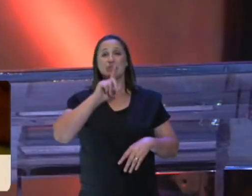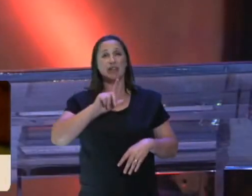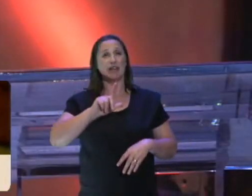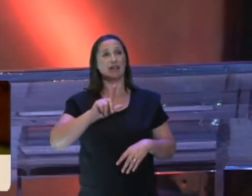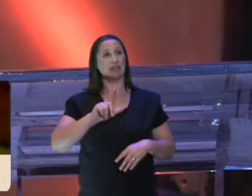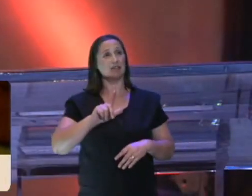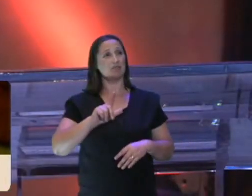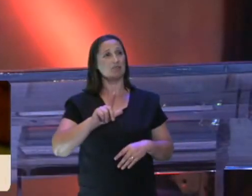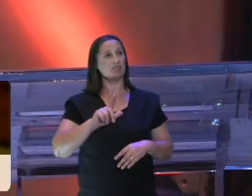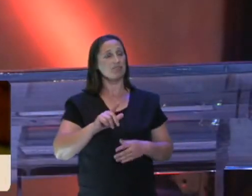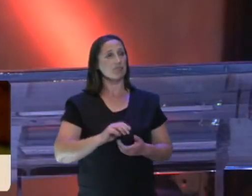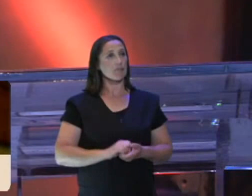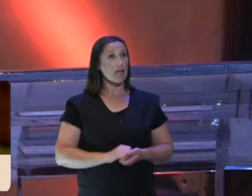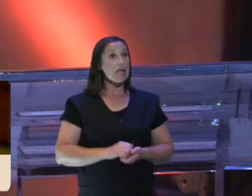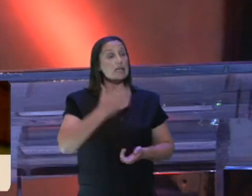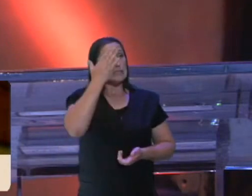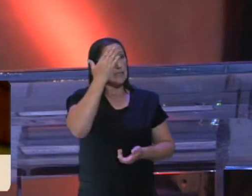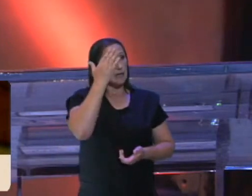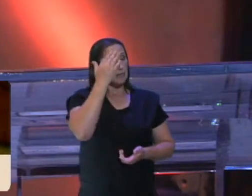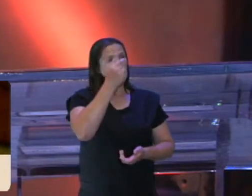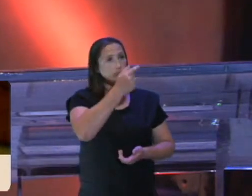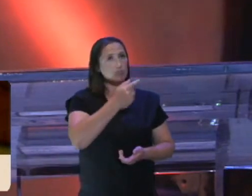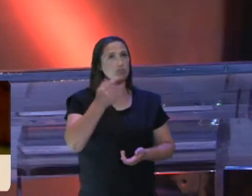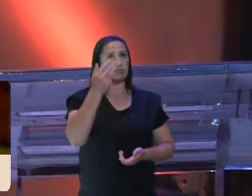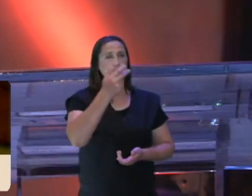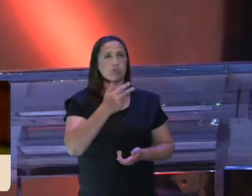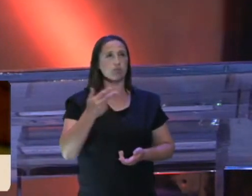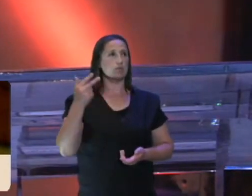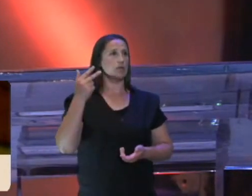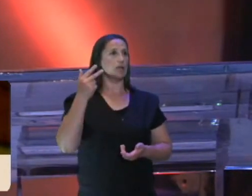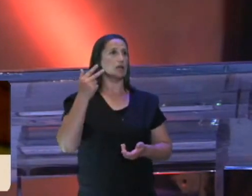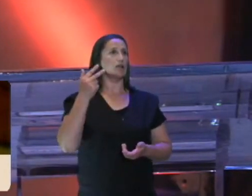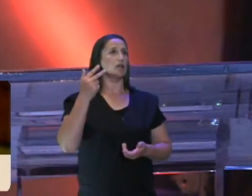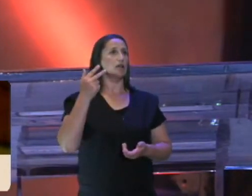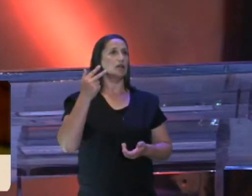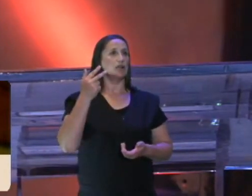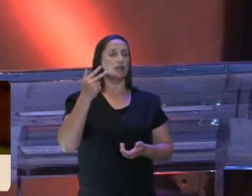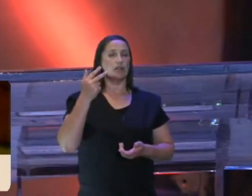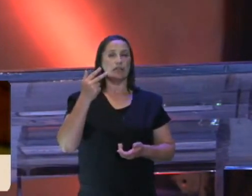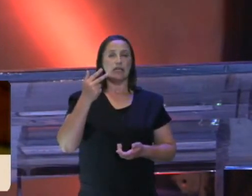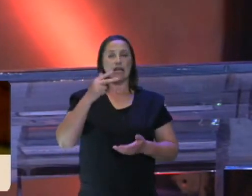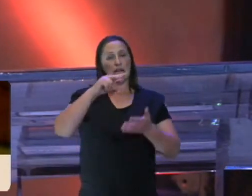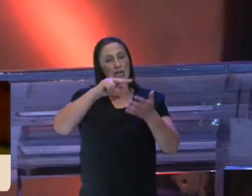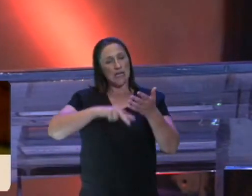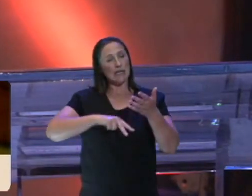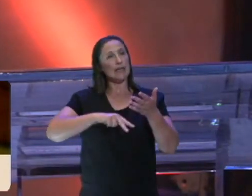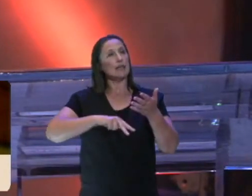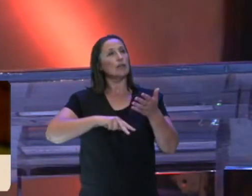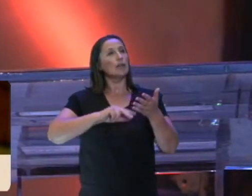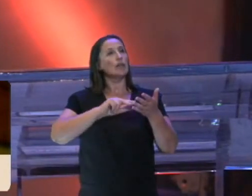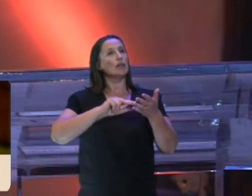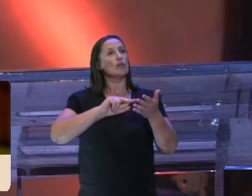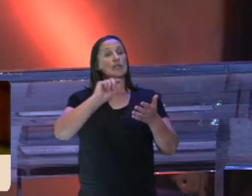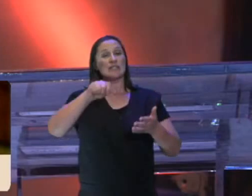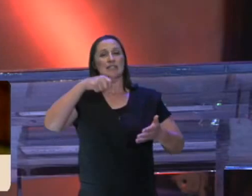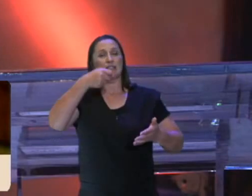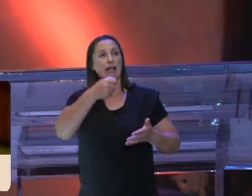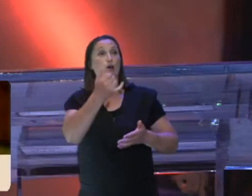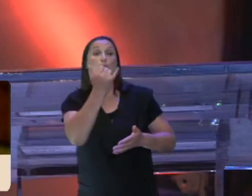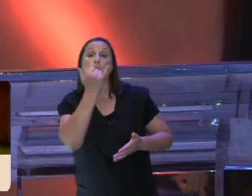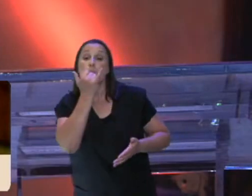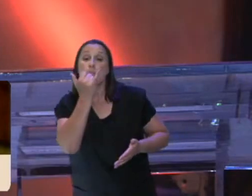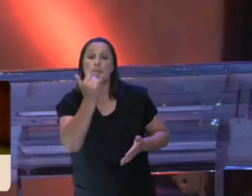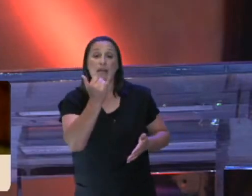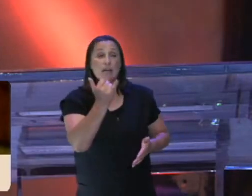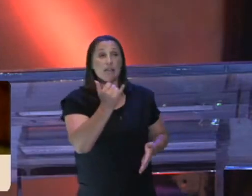perdão. Eu não consegui ler toda a mensagem, eu vou responder essa mensagem essa semana, mas eu li um trechinho dessa